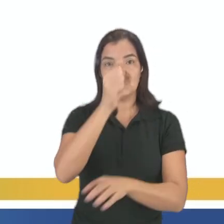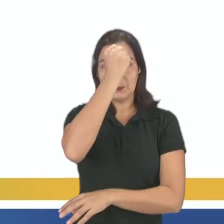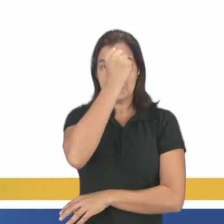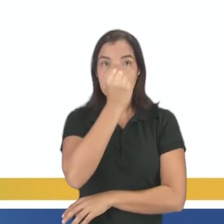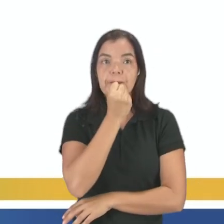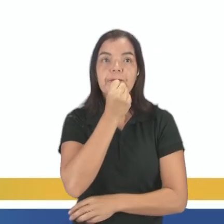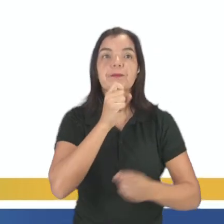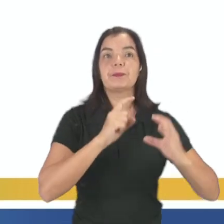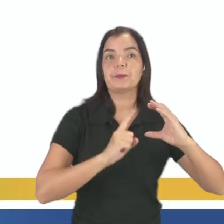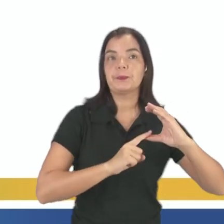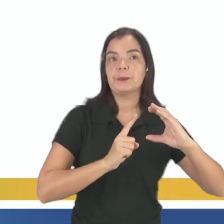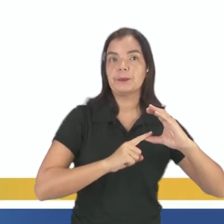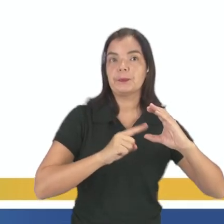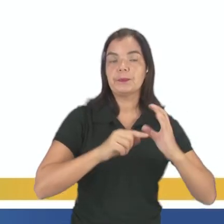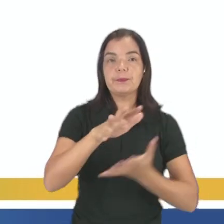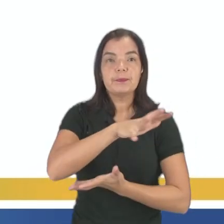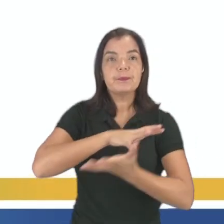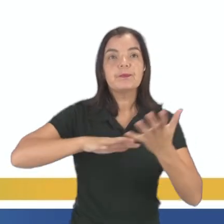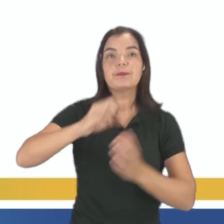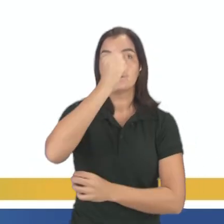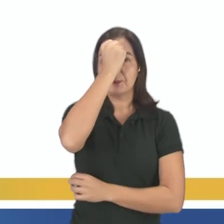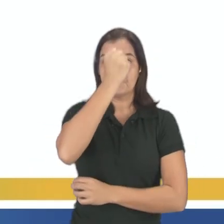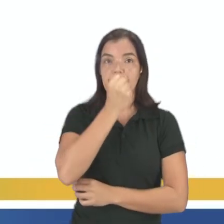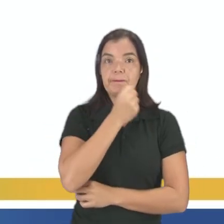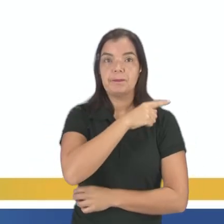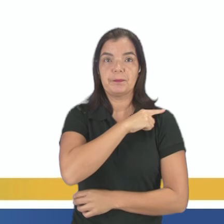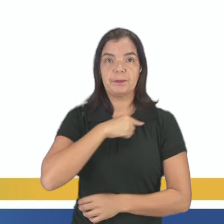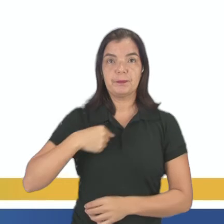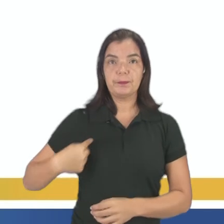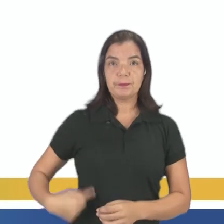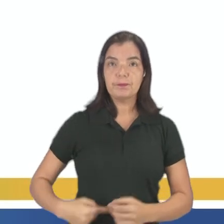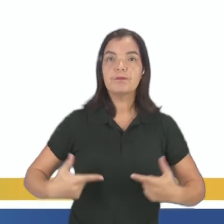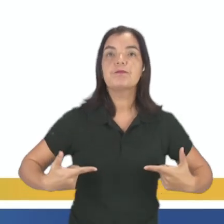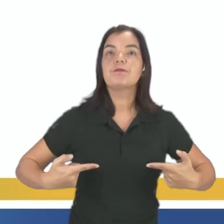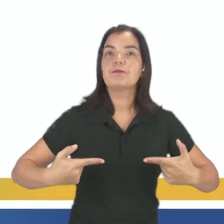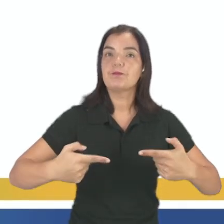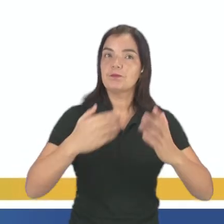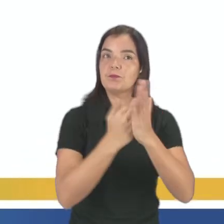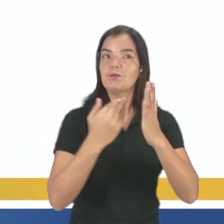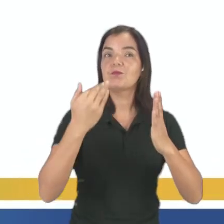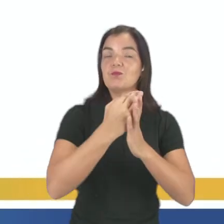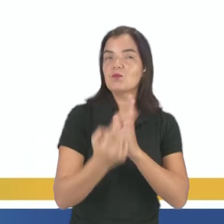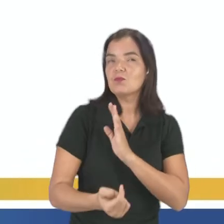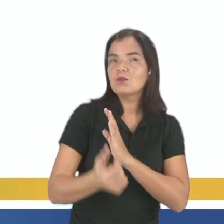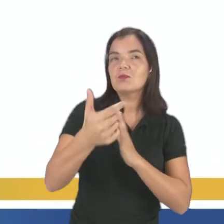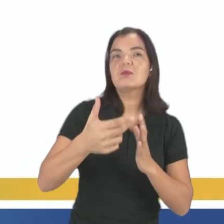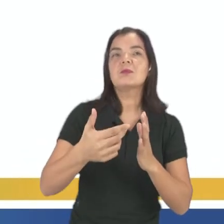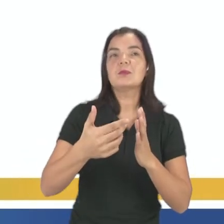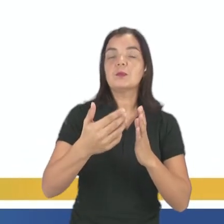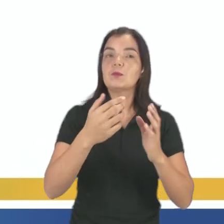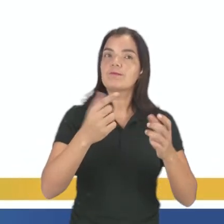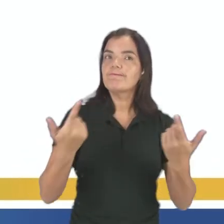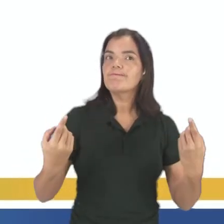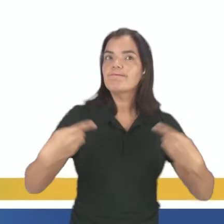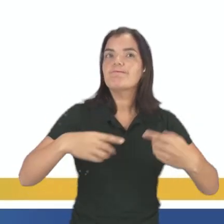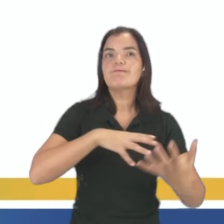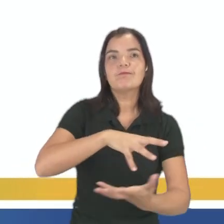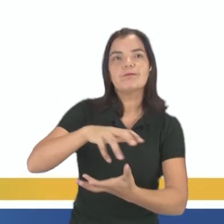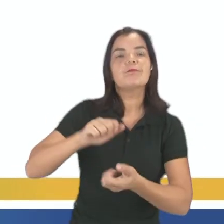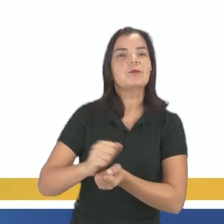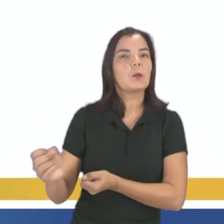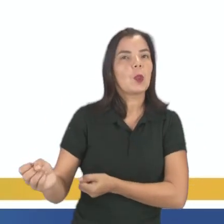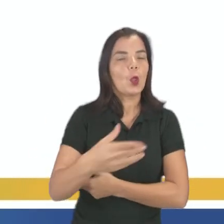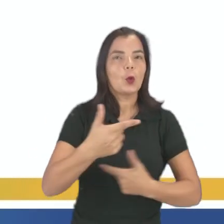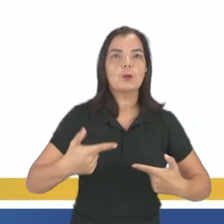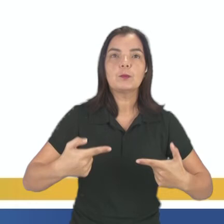socialismo. C. A Revolução Socialista Chinesa no auge da Guerra Fria quase precipitou o mundo em uma